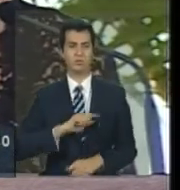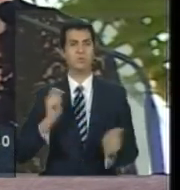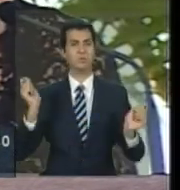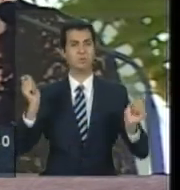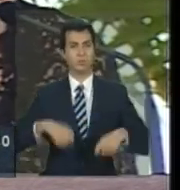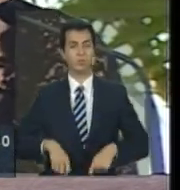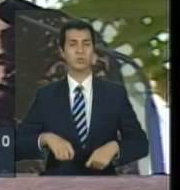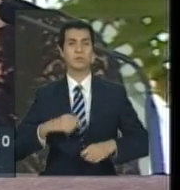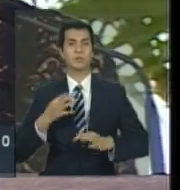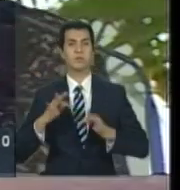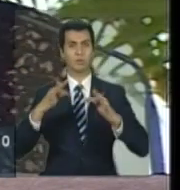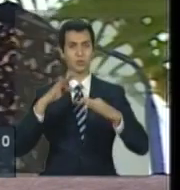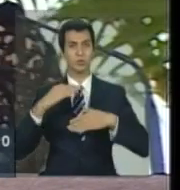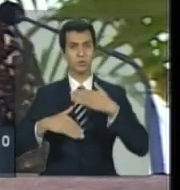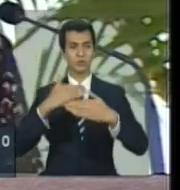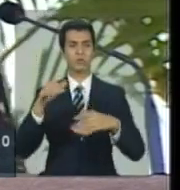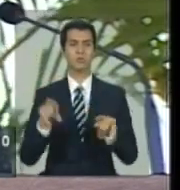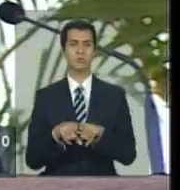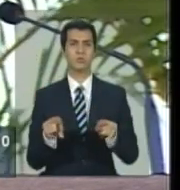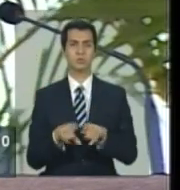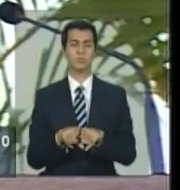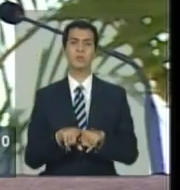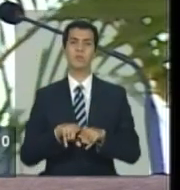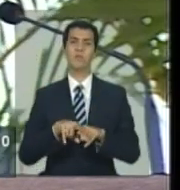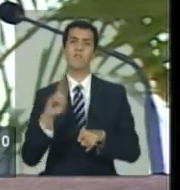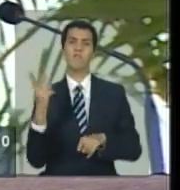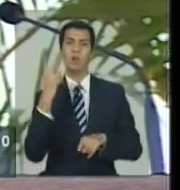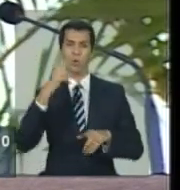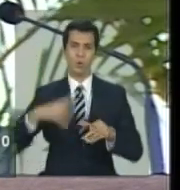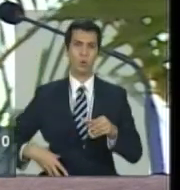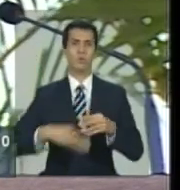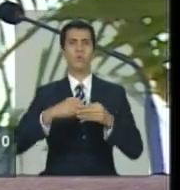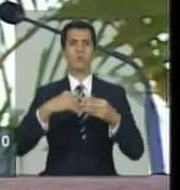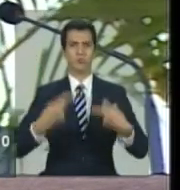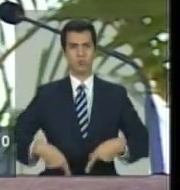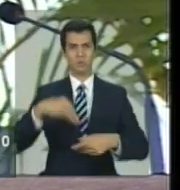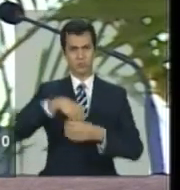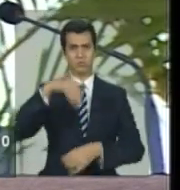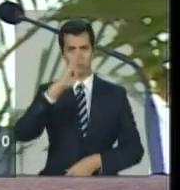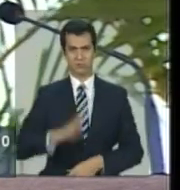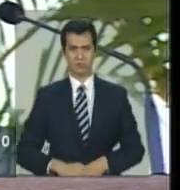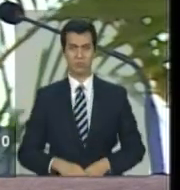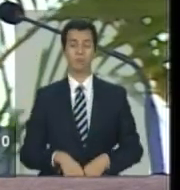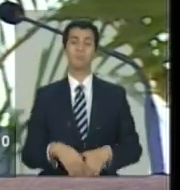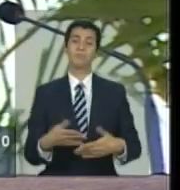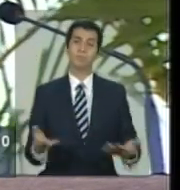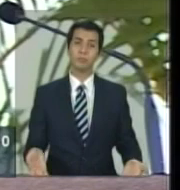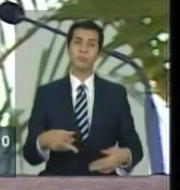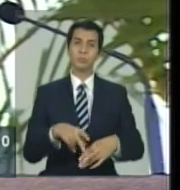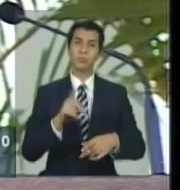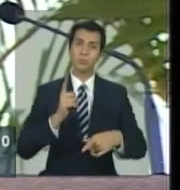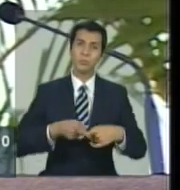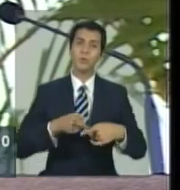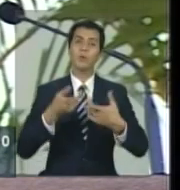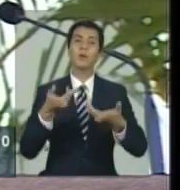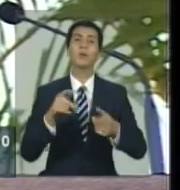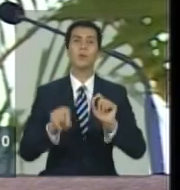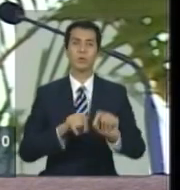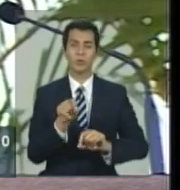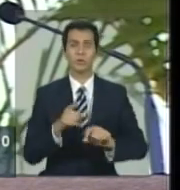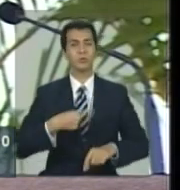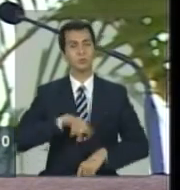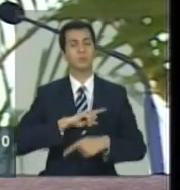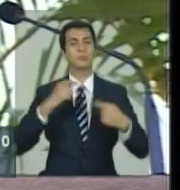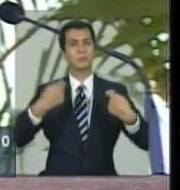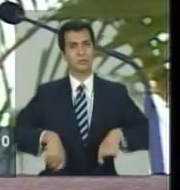capacidade tecnológica e agregando mais valor no Brasil. Daí porque, senhores generais, temos de dar muita